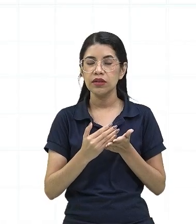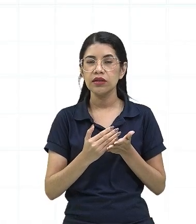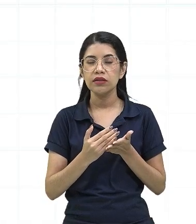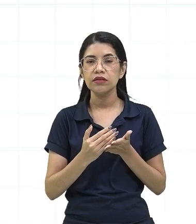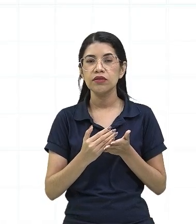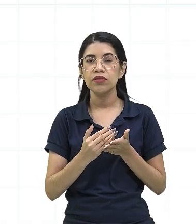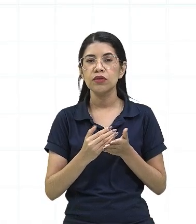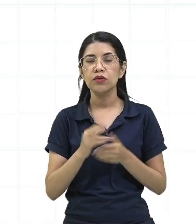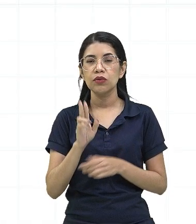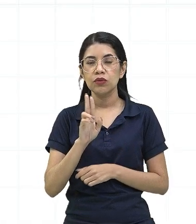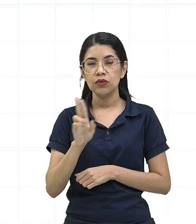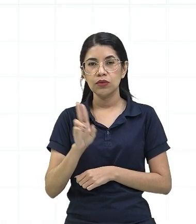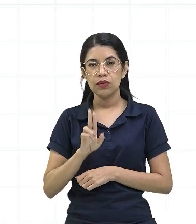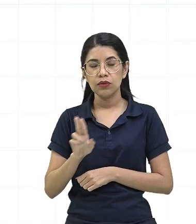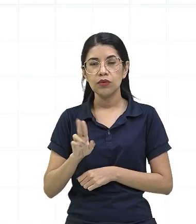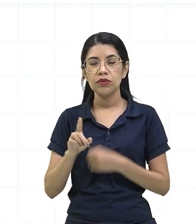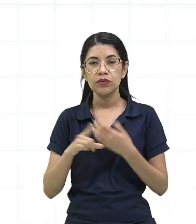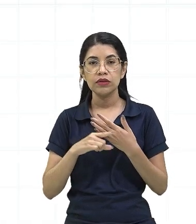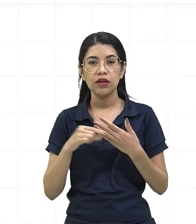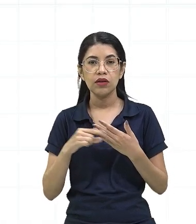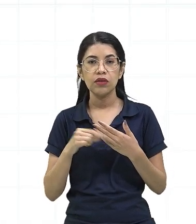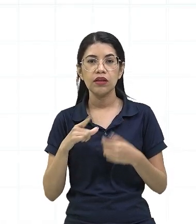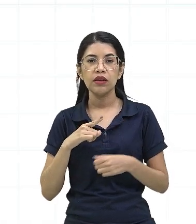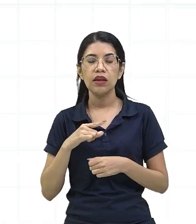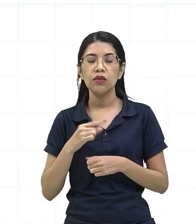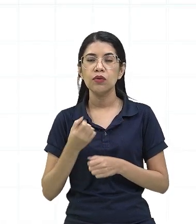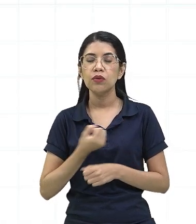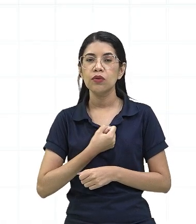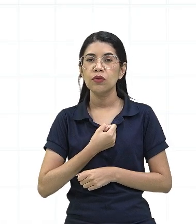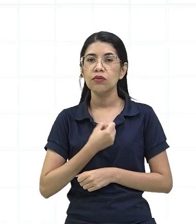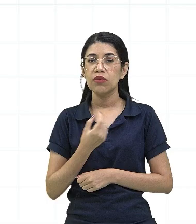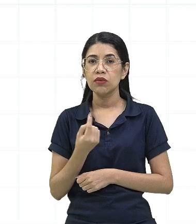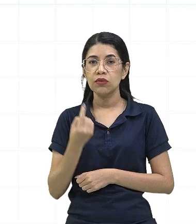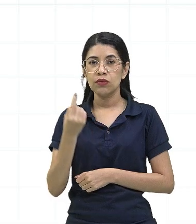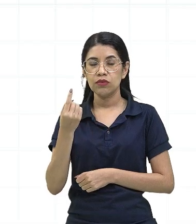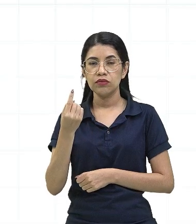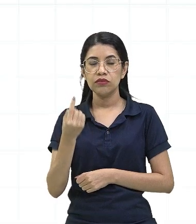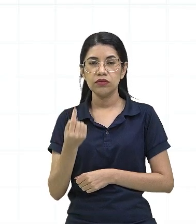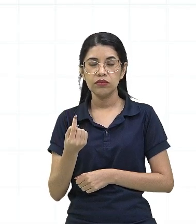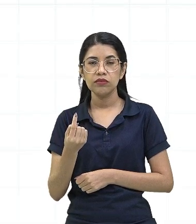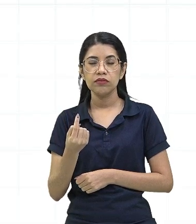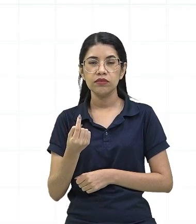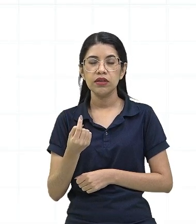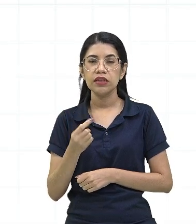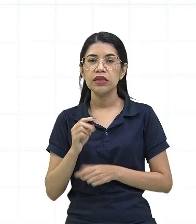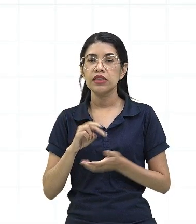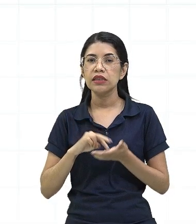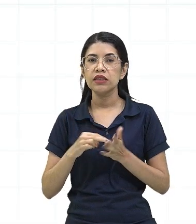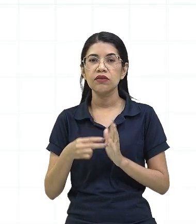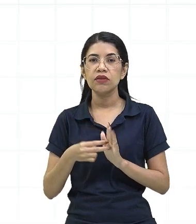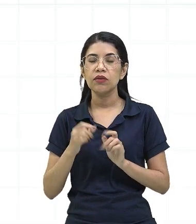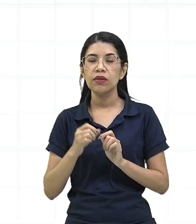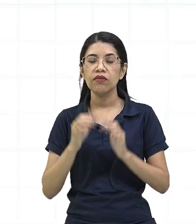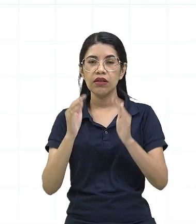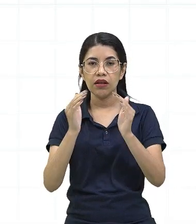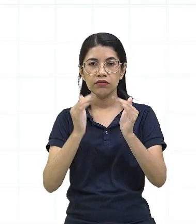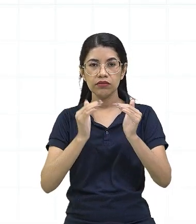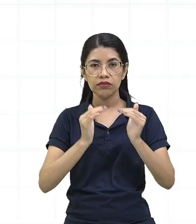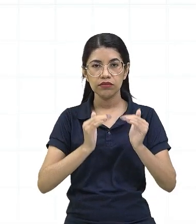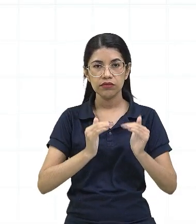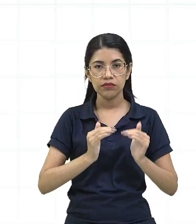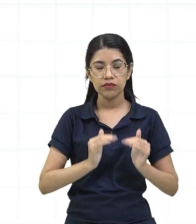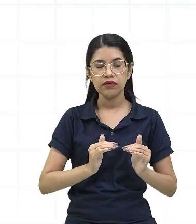dos escritores, tem um umzinho que está em cima dos nomes. Esse ele vai para a nota de rodapé.